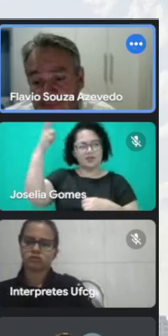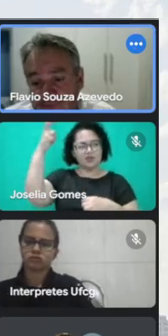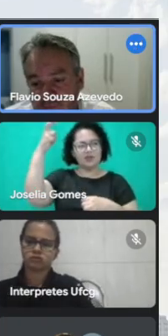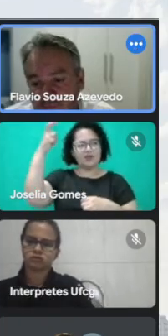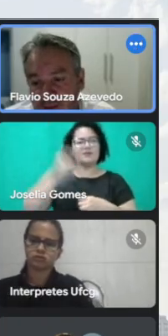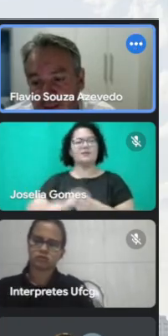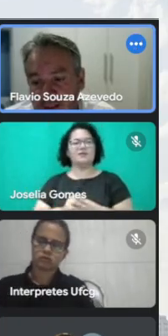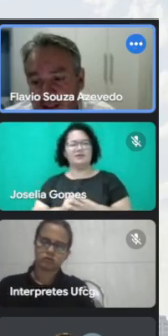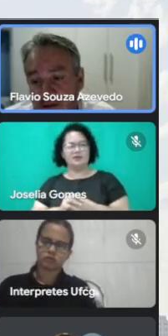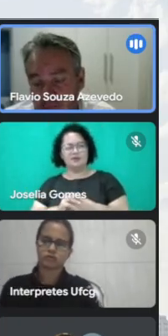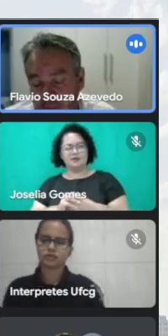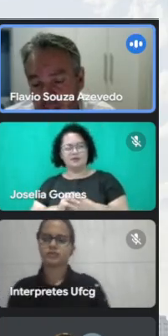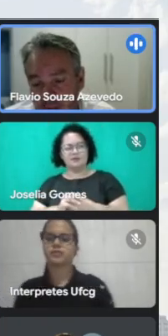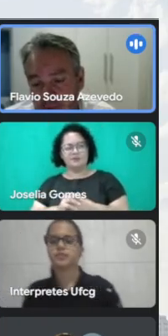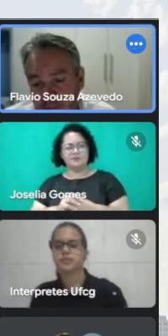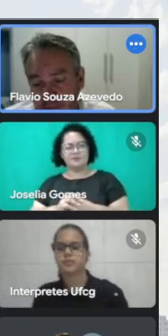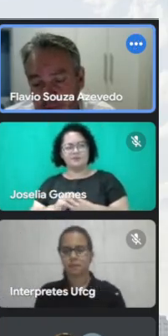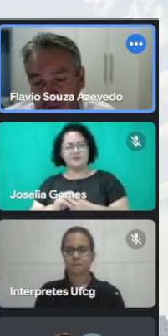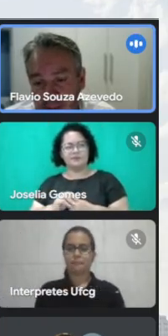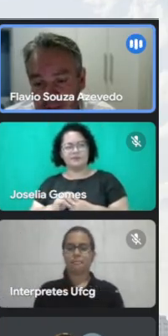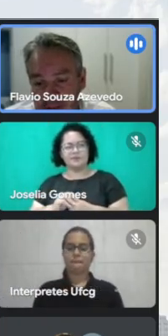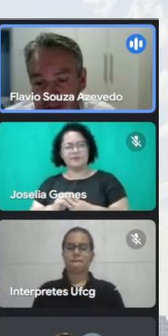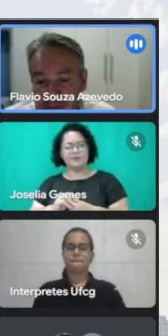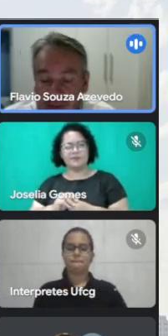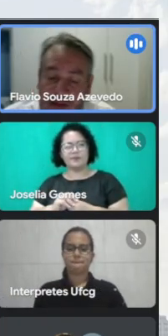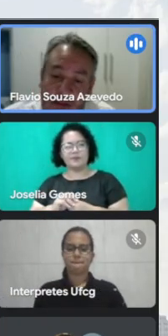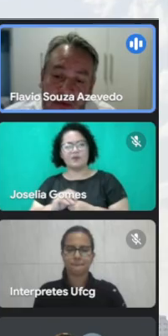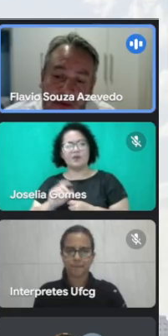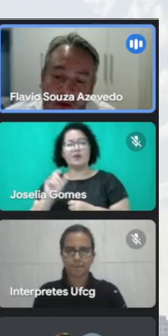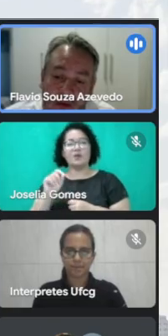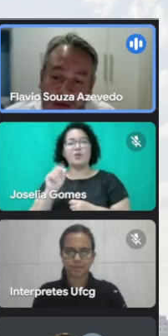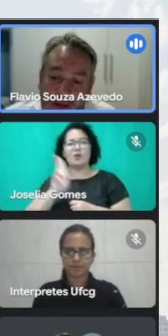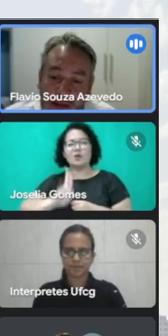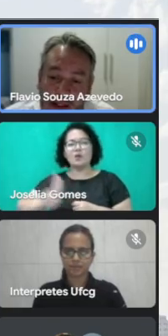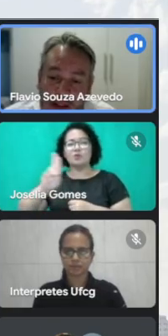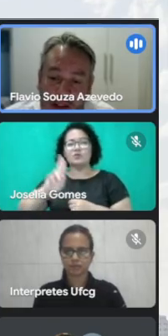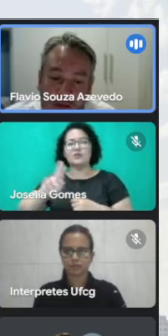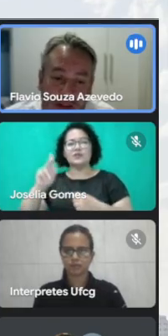seja, que utiliza esses princípios de